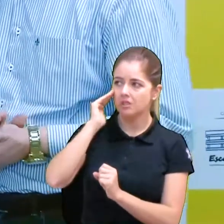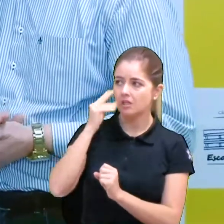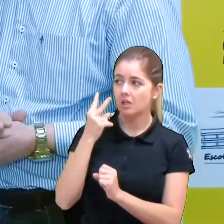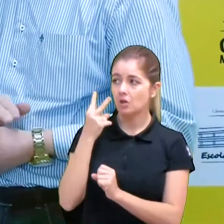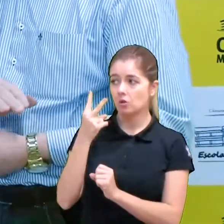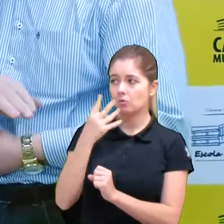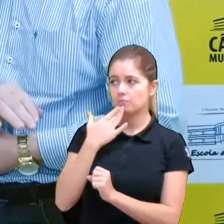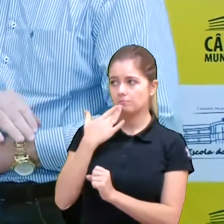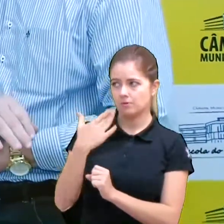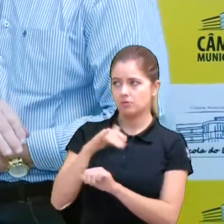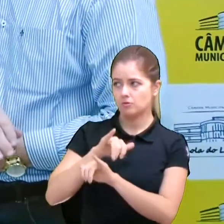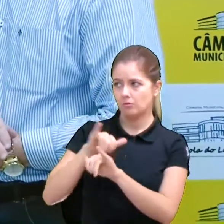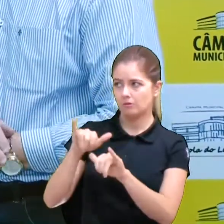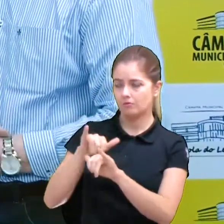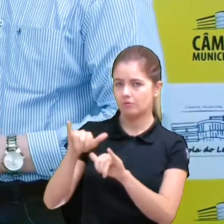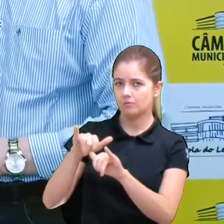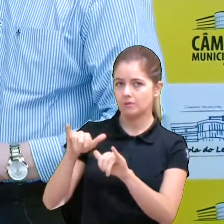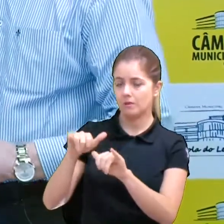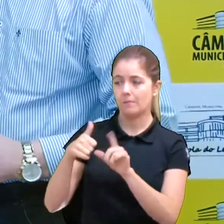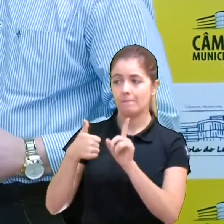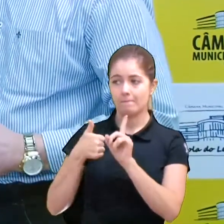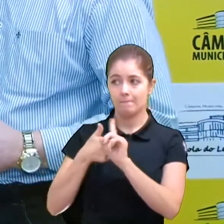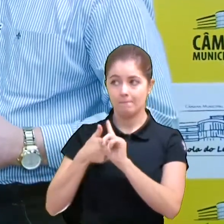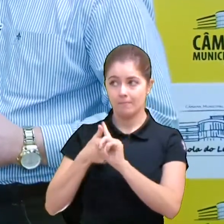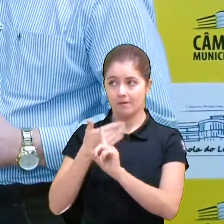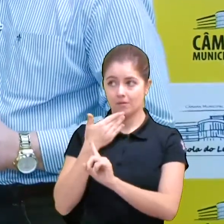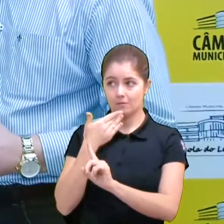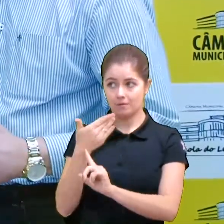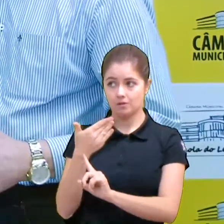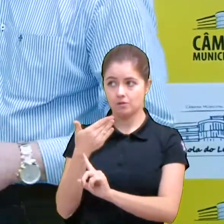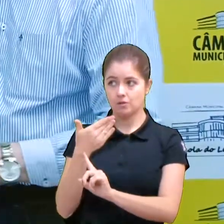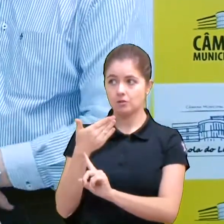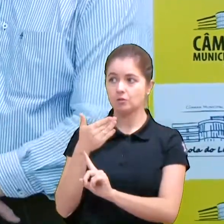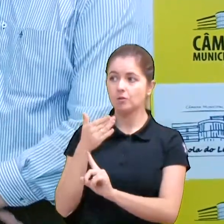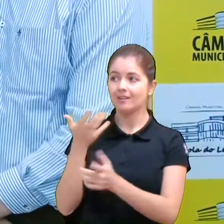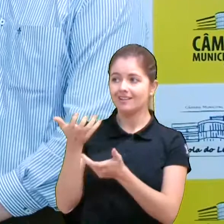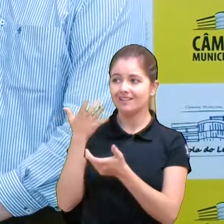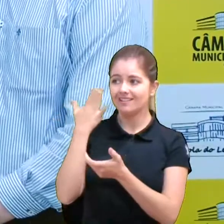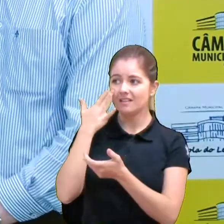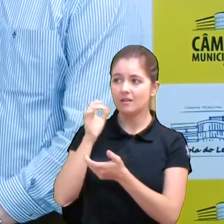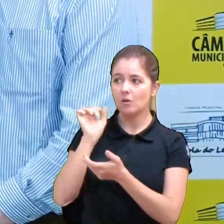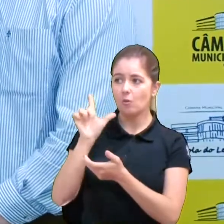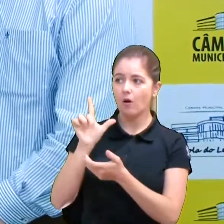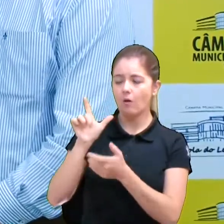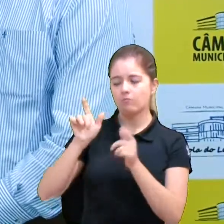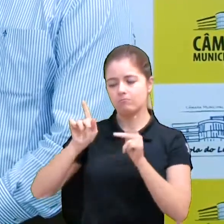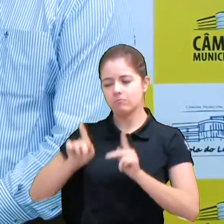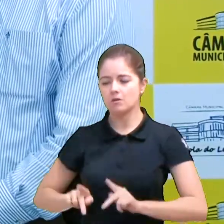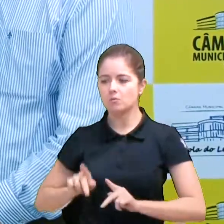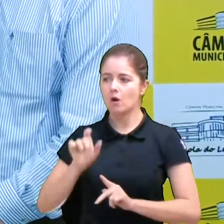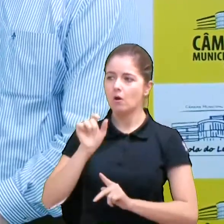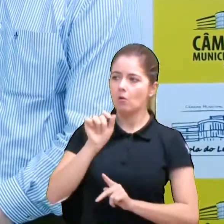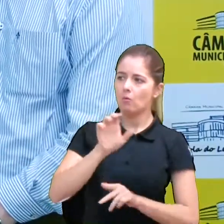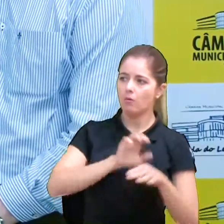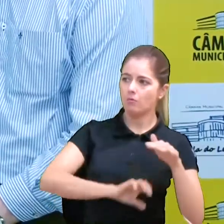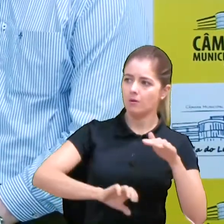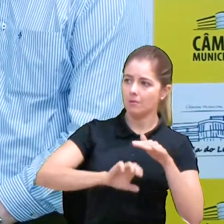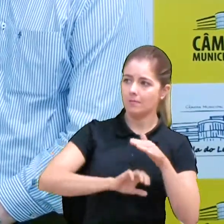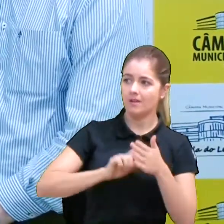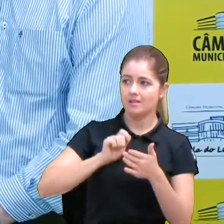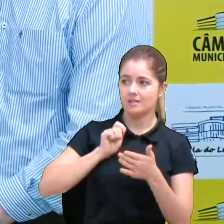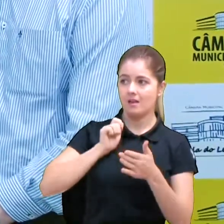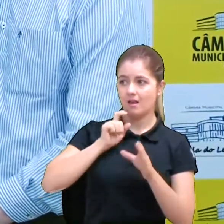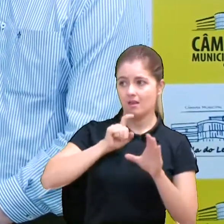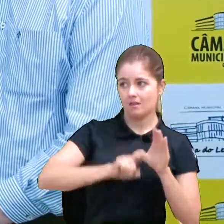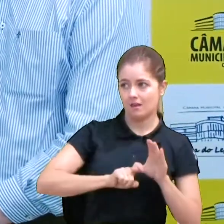de informações. O primeiro foi em relação a quem estava devendo. Este segundo é sobre investimentos.